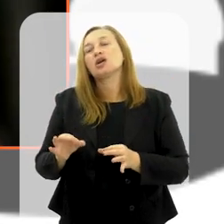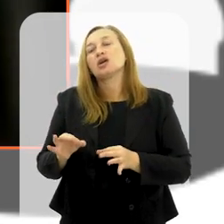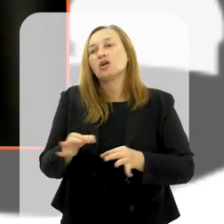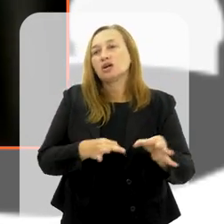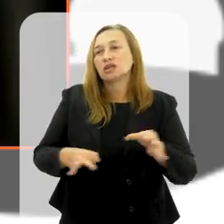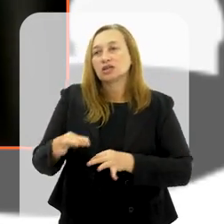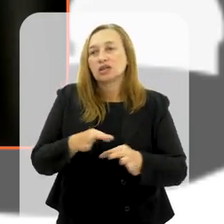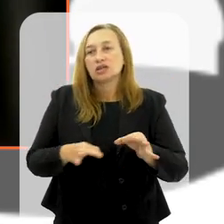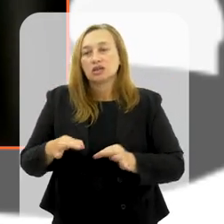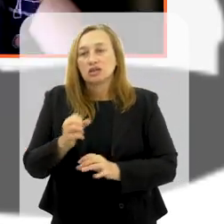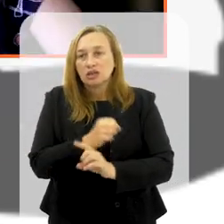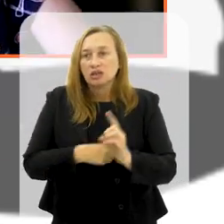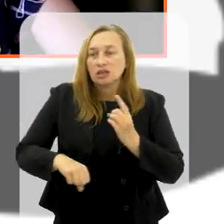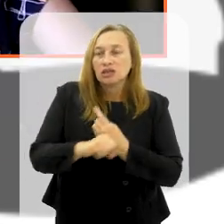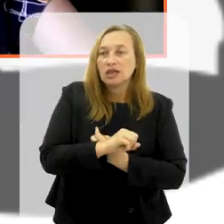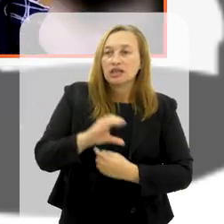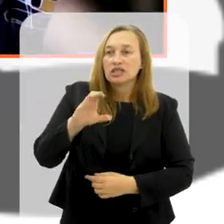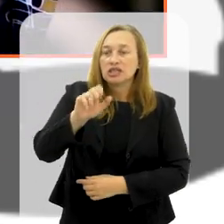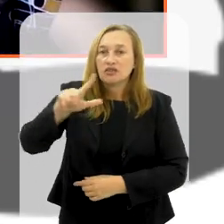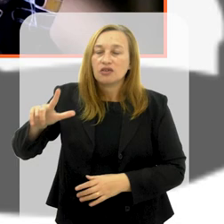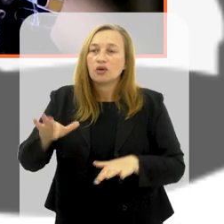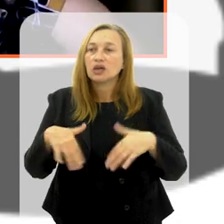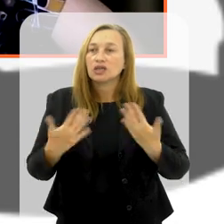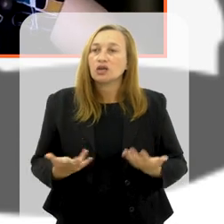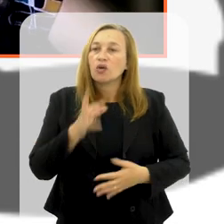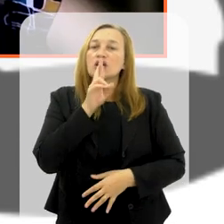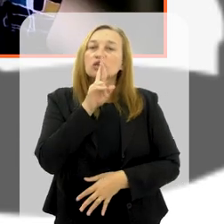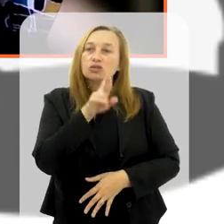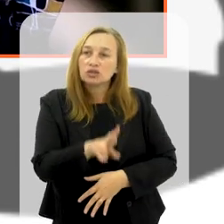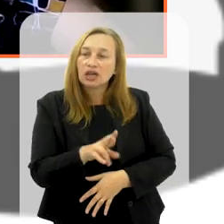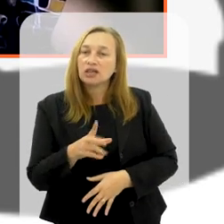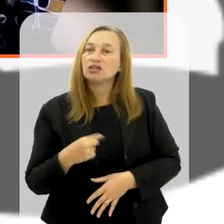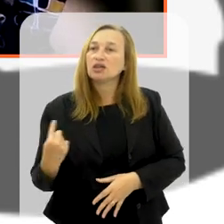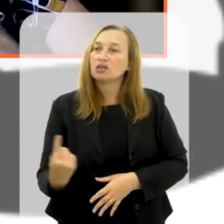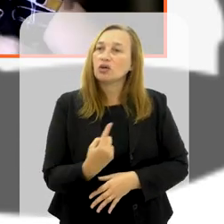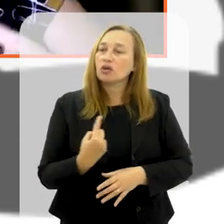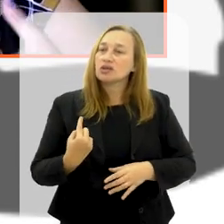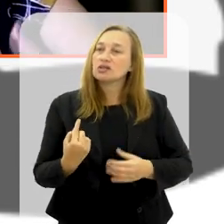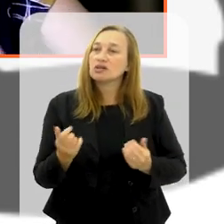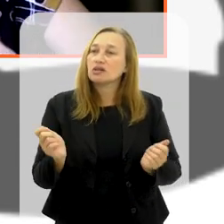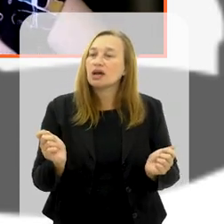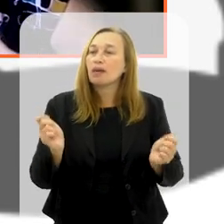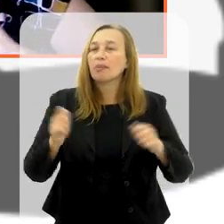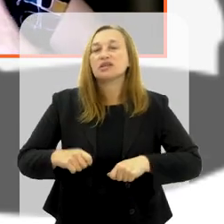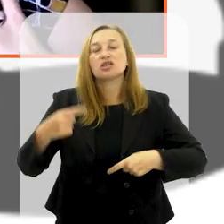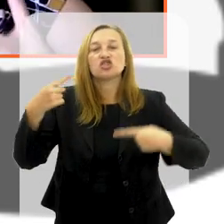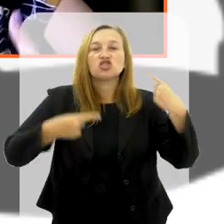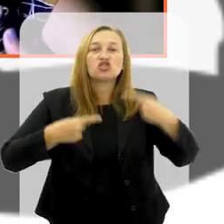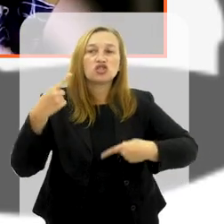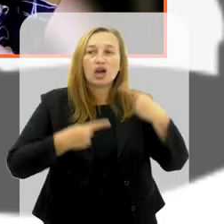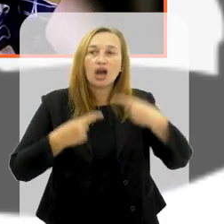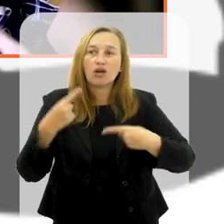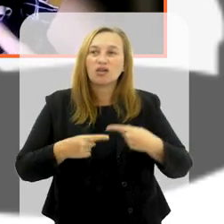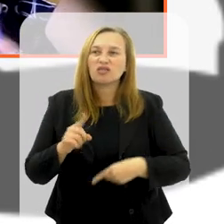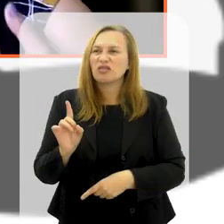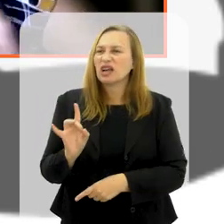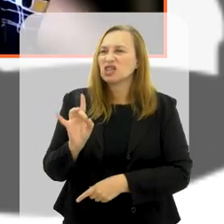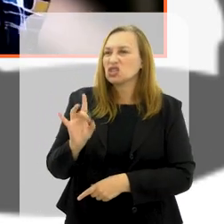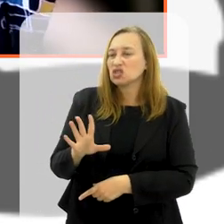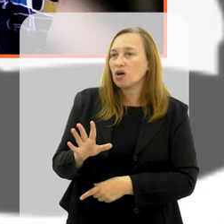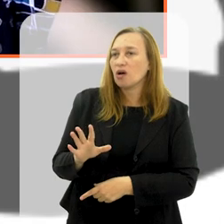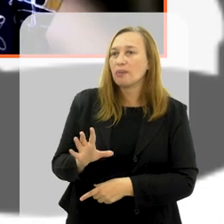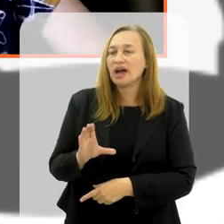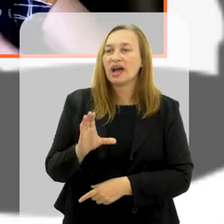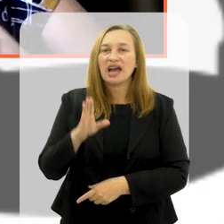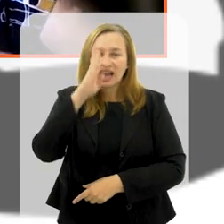organizações da sociedade civil. E então o caderno é resultado, né, dessa nossa capacidade de diálogo, para a gente não falar só